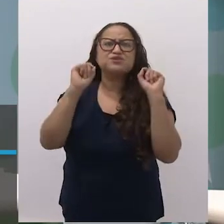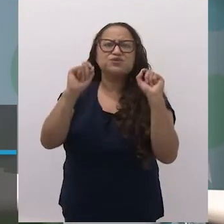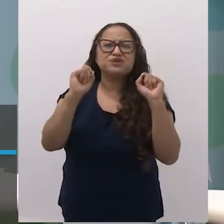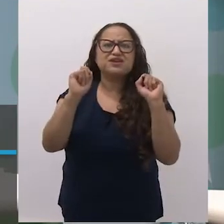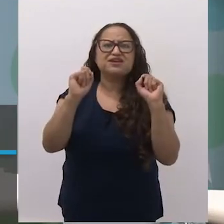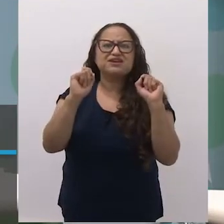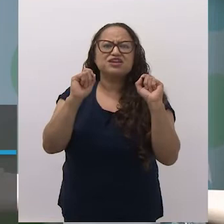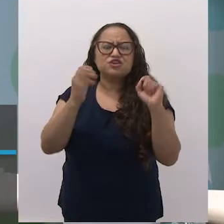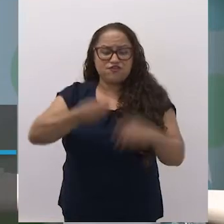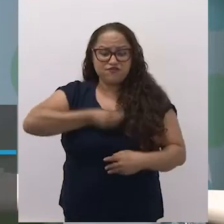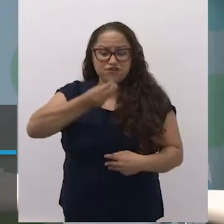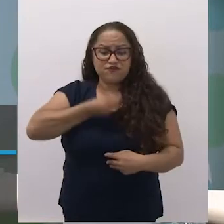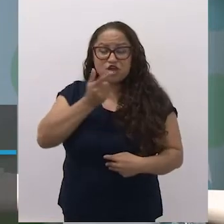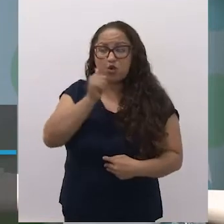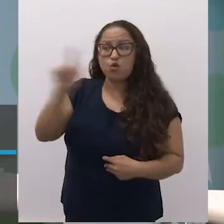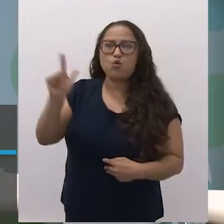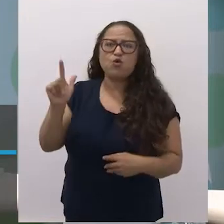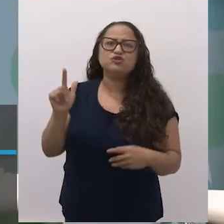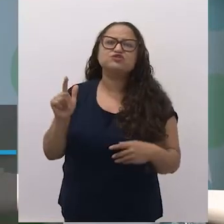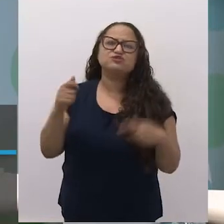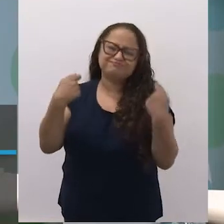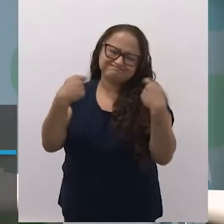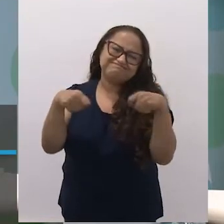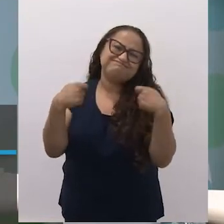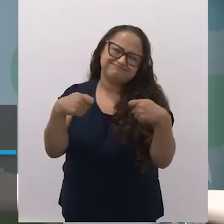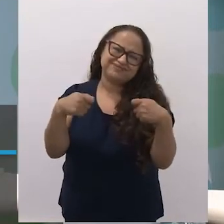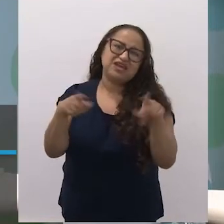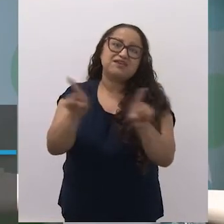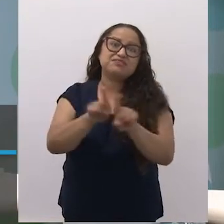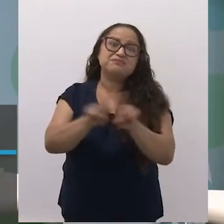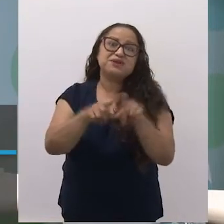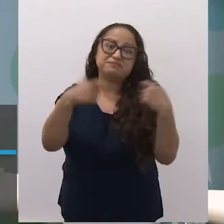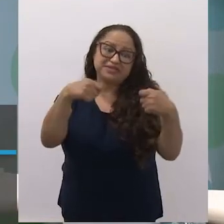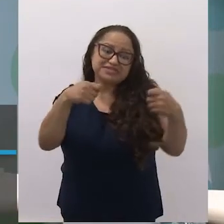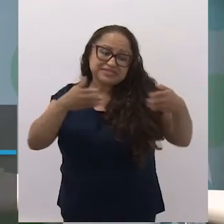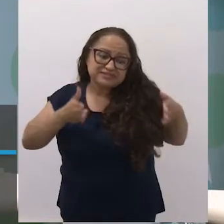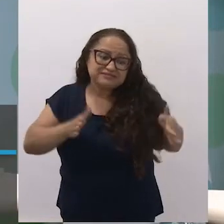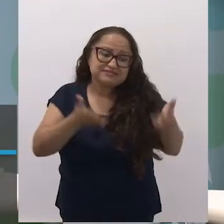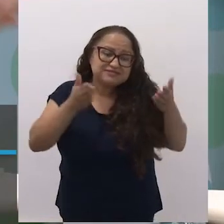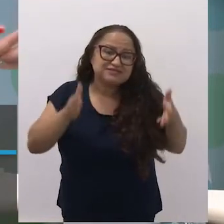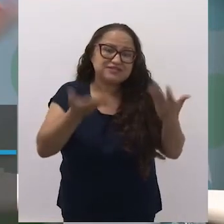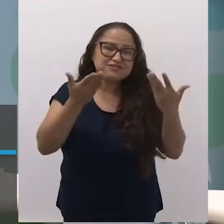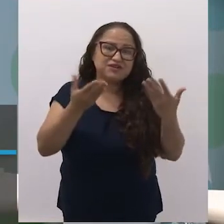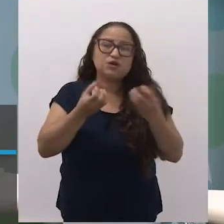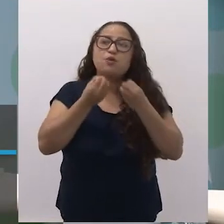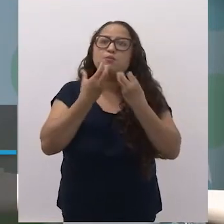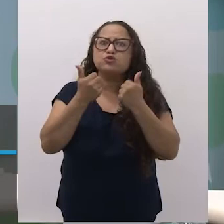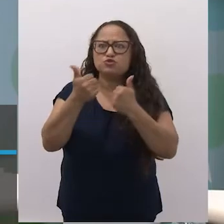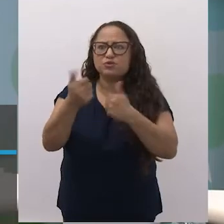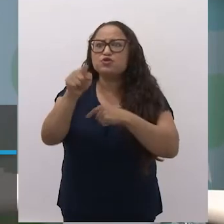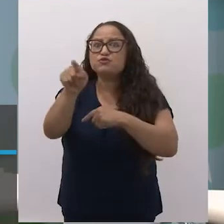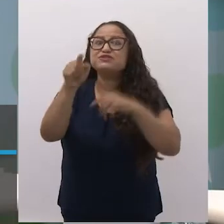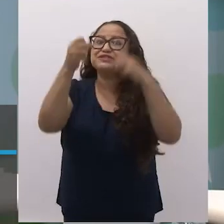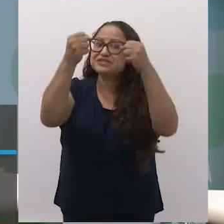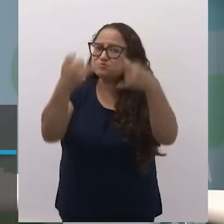A convivência precisa ser saudável e precisa ser incentivada, porque é muito bem o que você acabou de dizer.